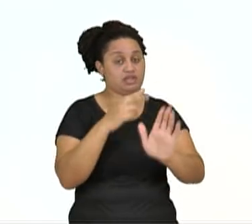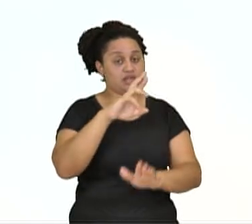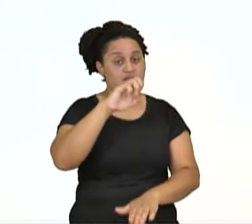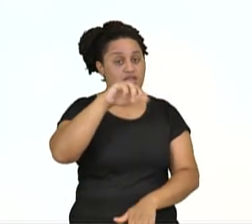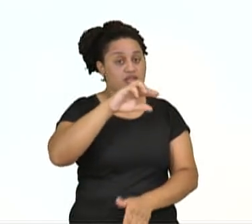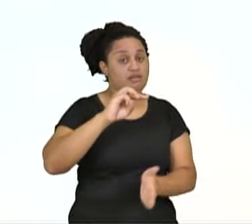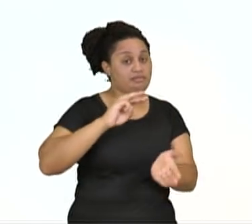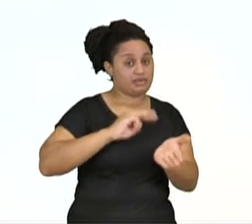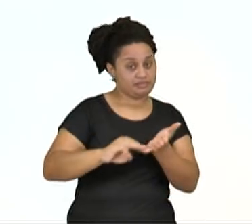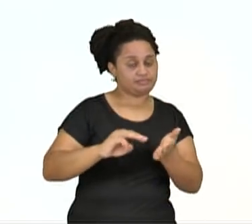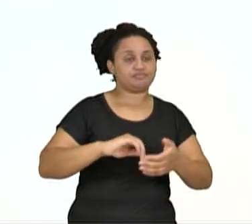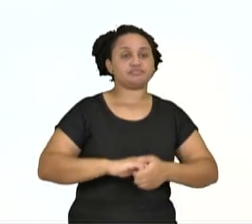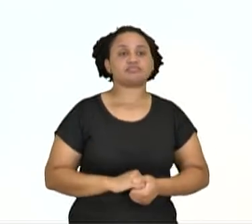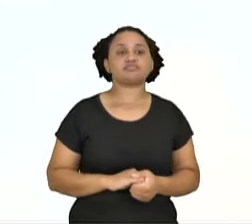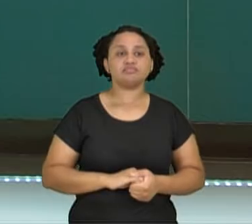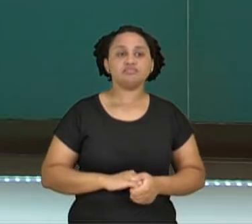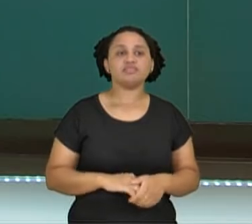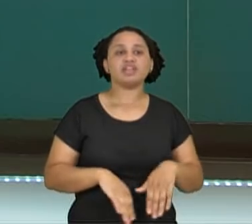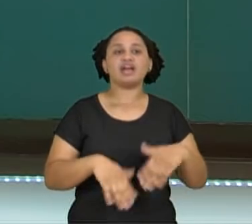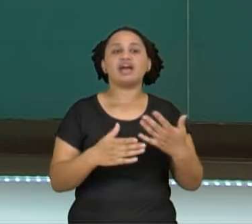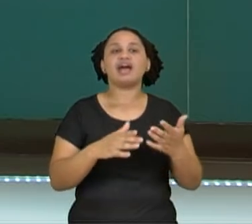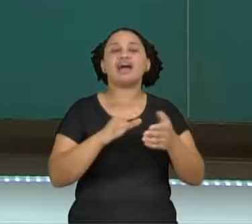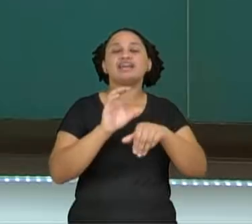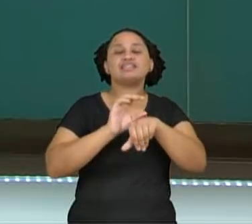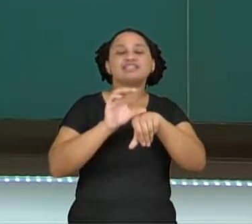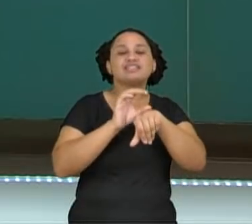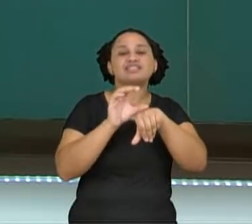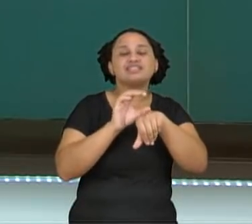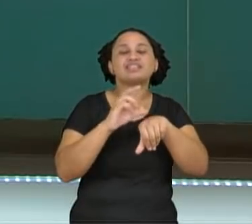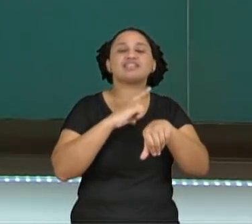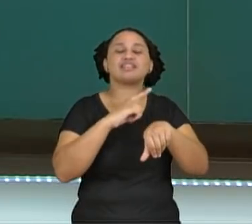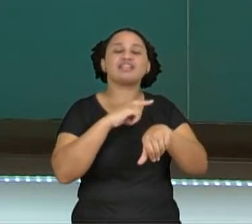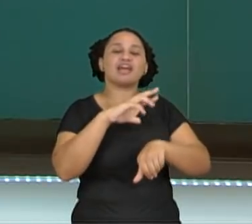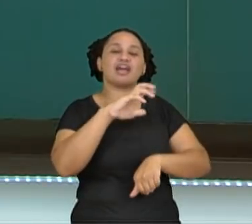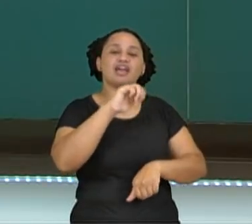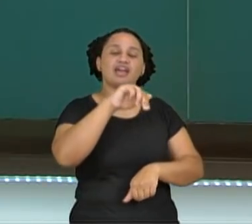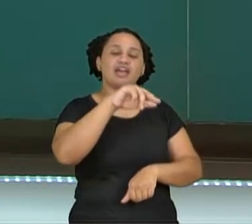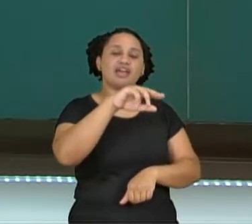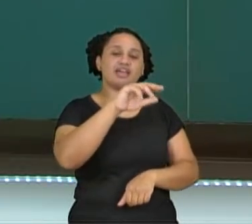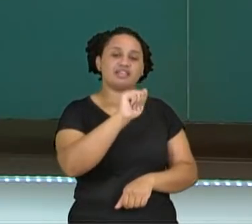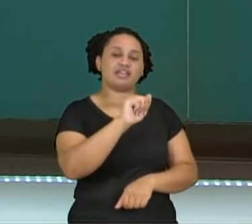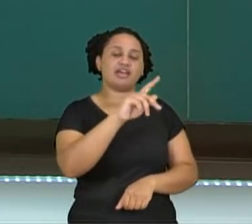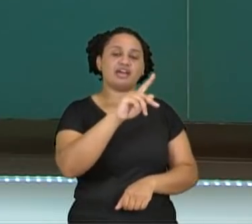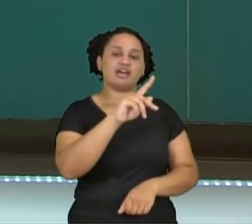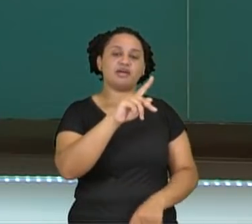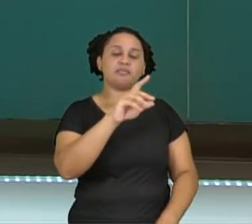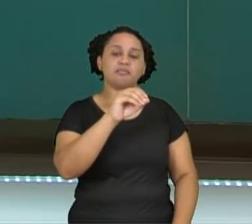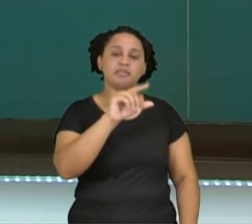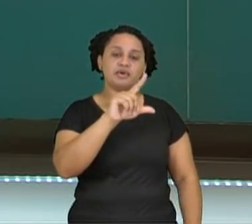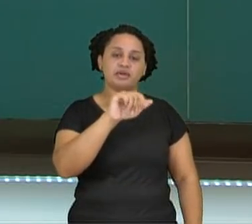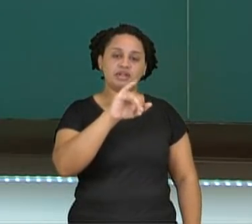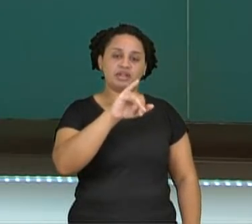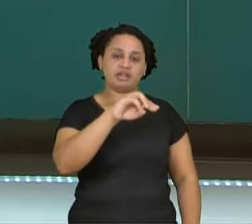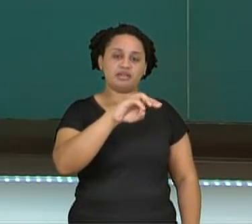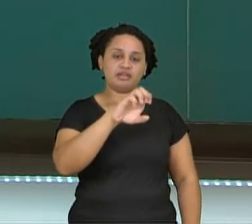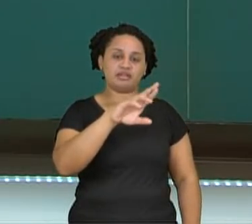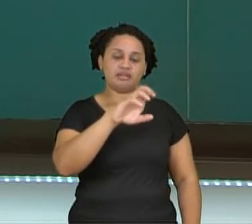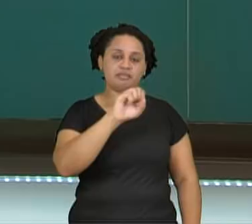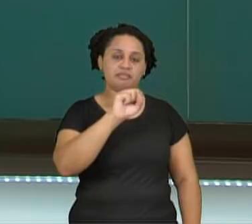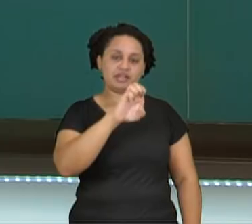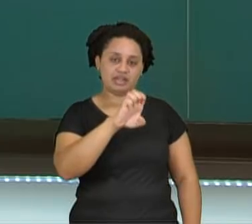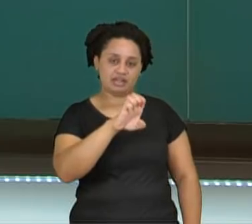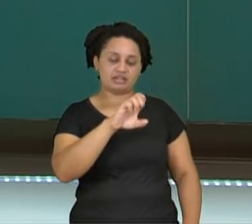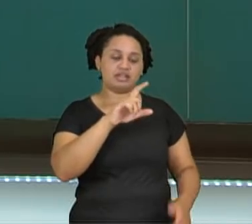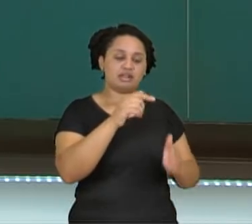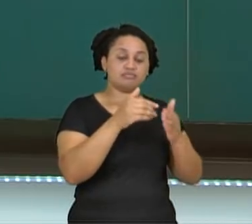aqui em cinza vocês estão vendo uma proteína que a gente chama de RNA polimerase. A RNA polimerase, ela abre essa